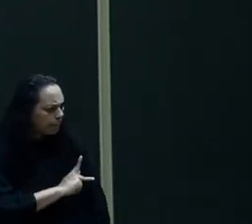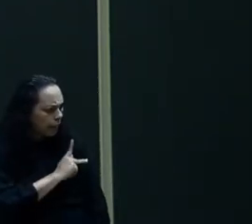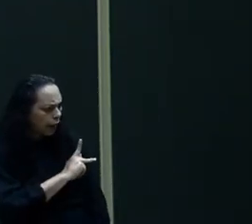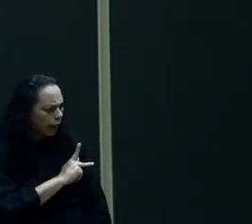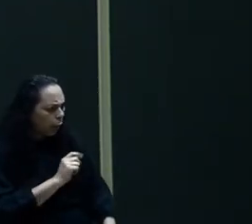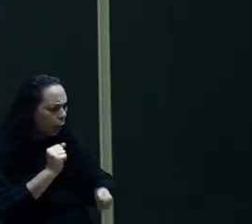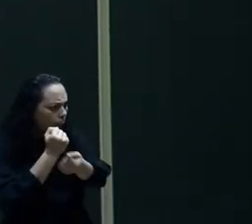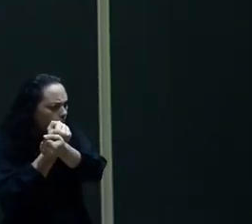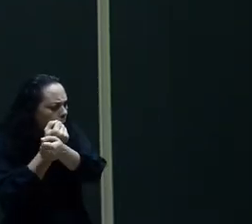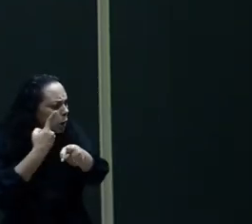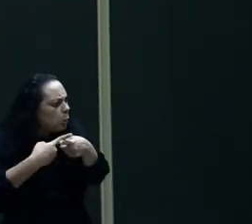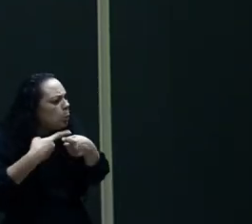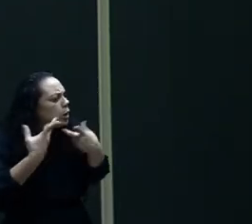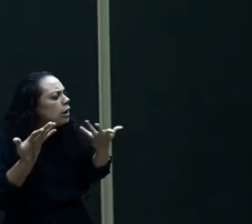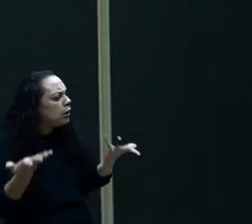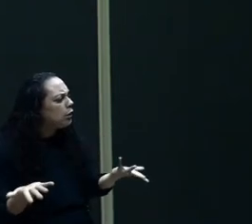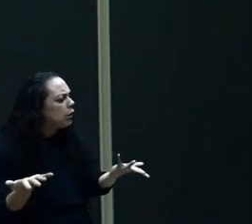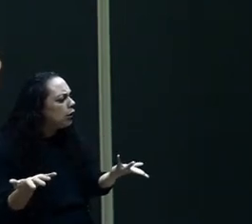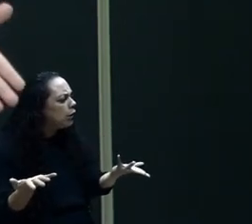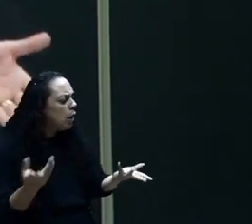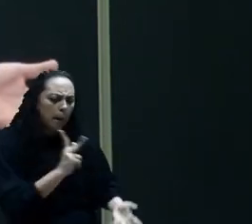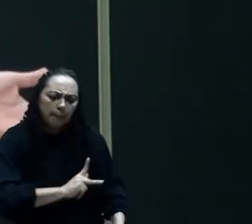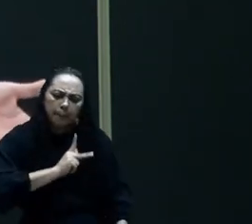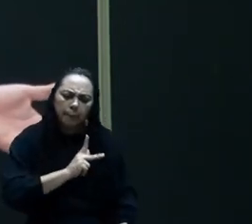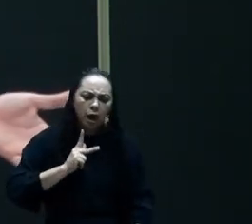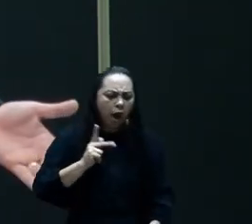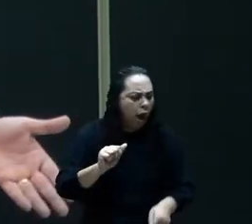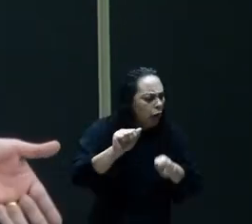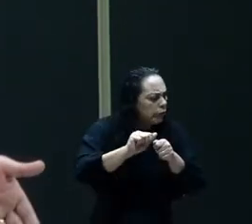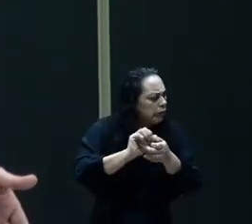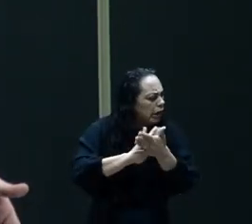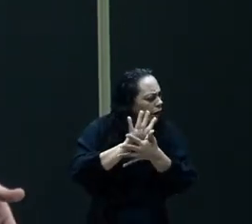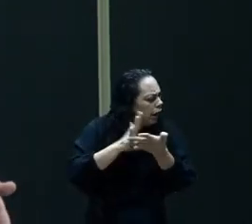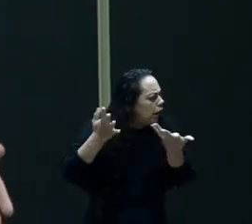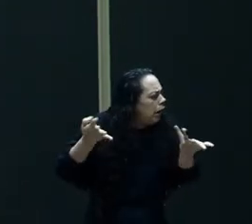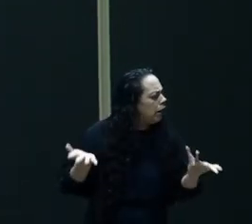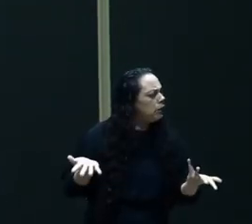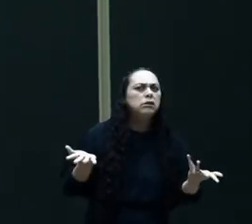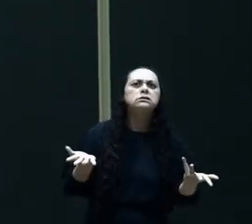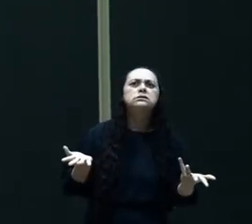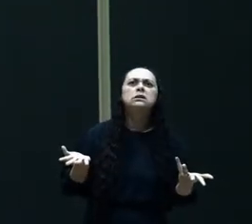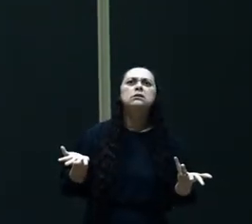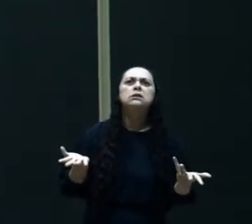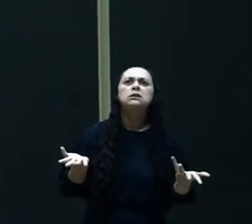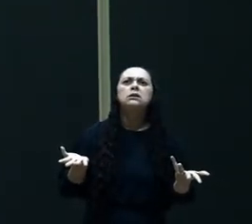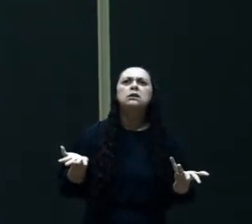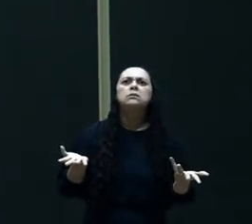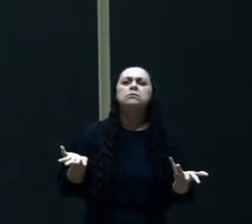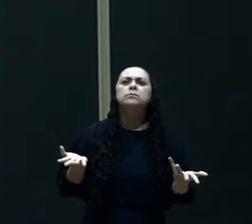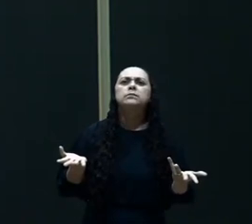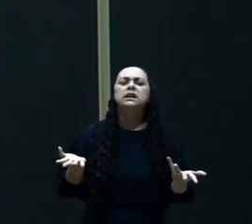poderíamos soltar esse homem nós só não vamos fazer porque ele Apelou para ser julgado em